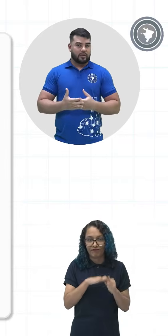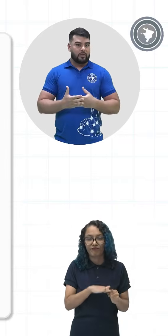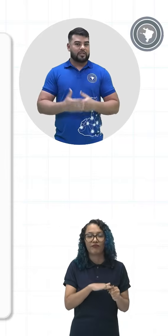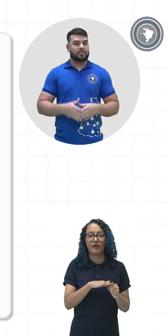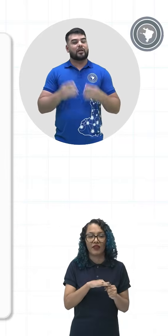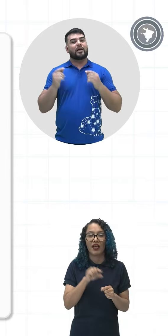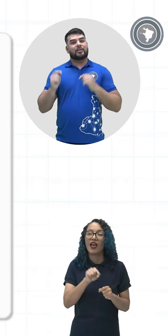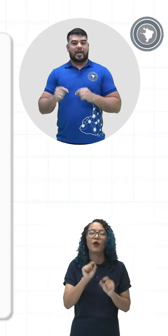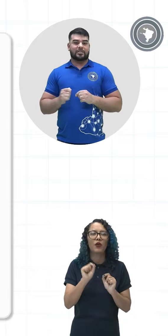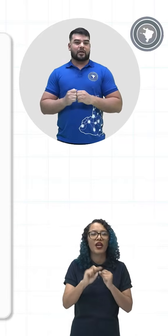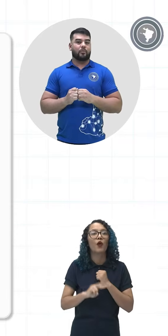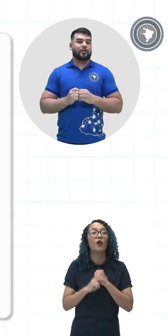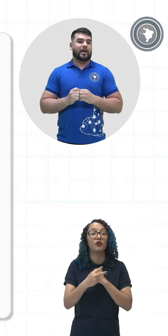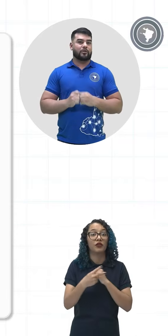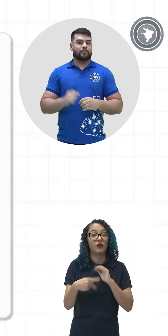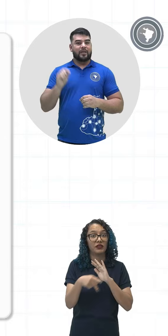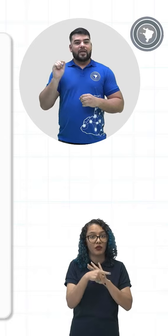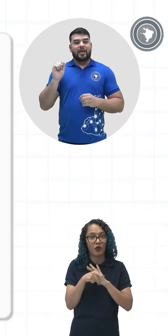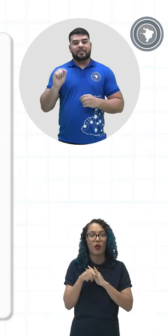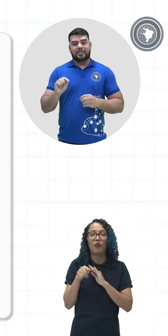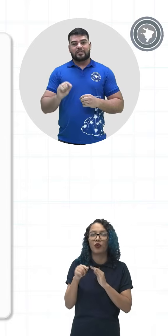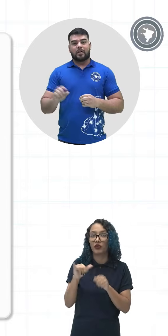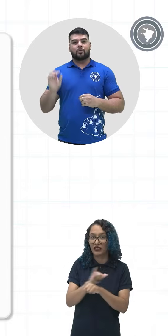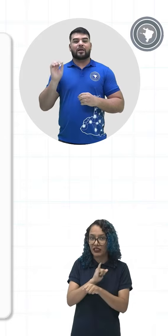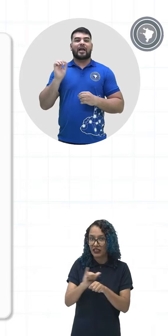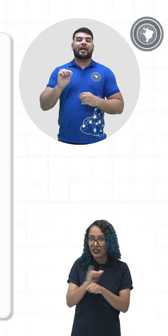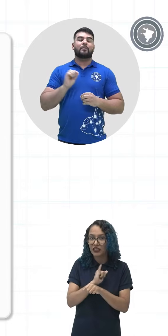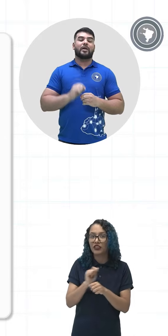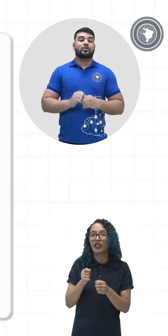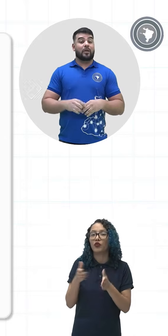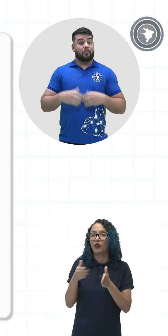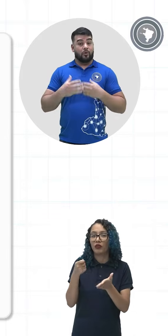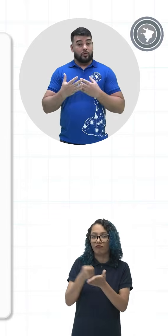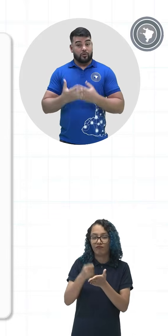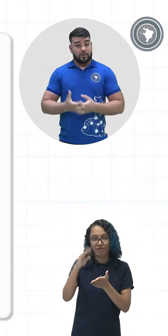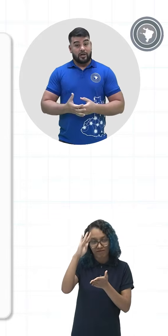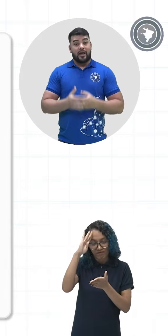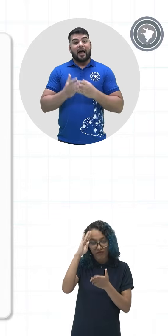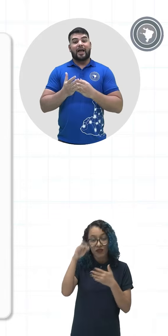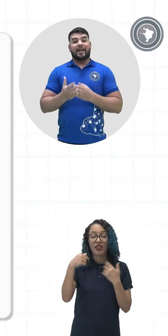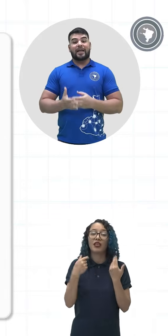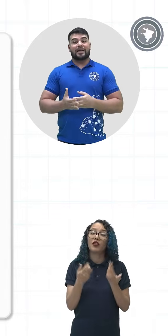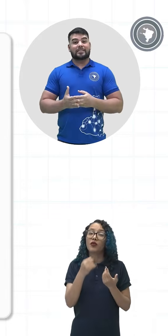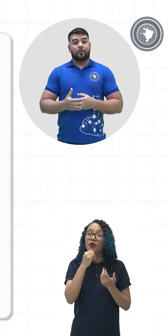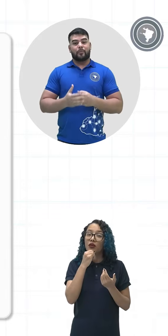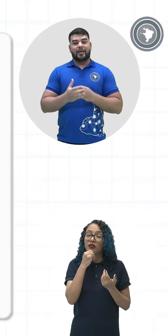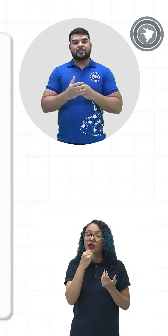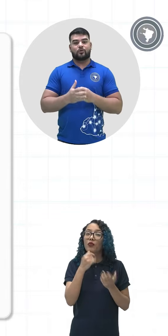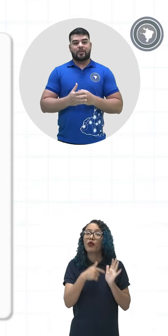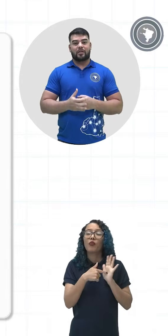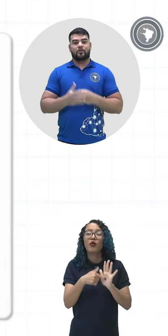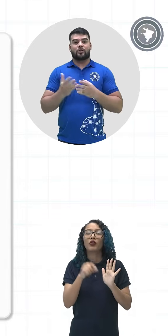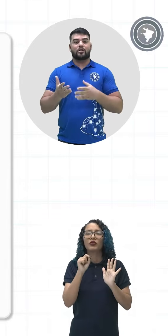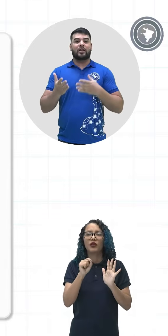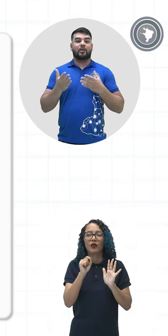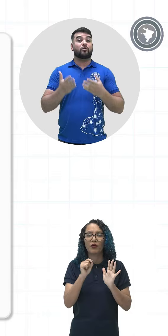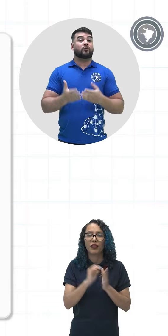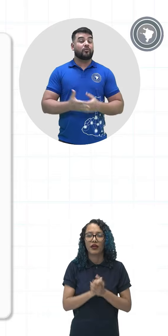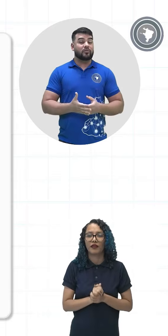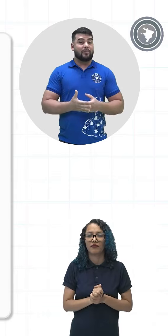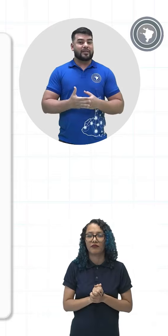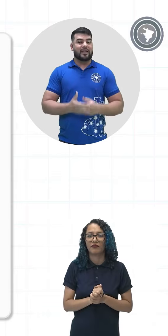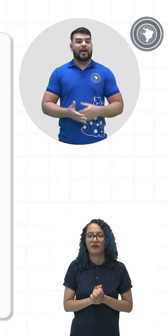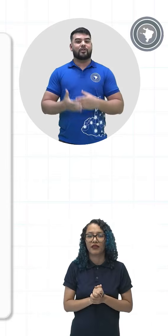das consequências dessa abordagem. Esse exemplo claramente demonstra a negação persistente de